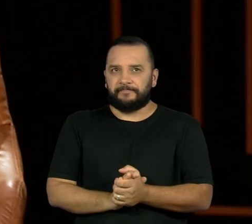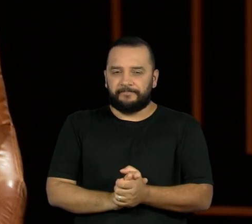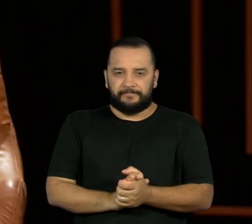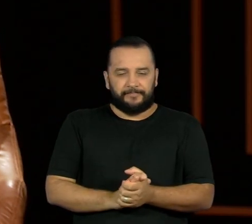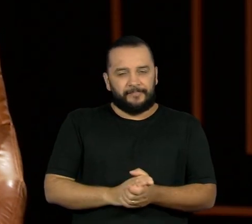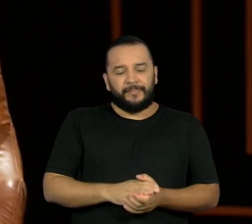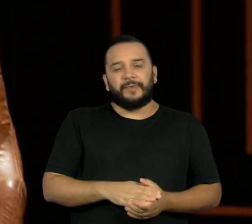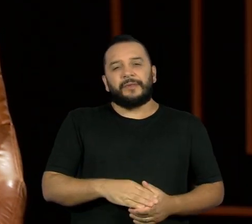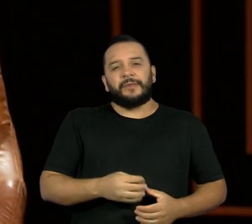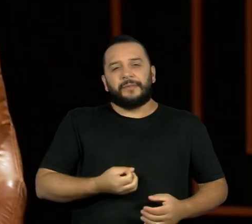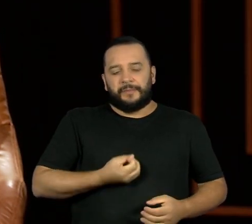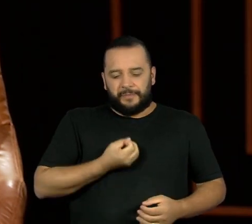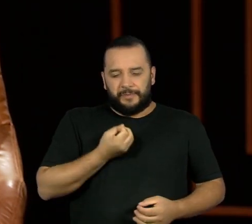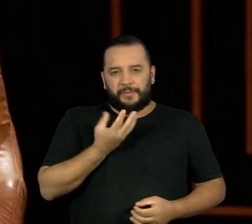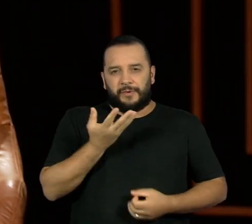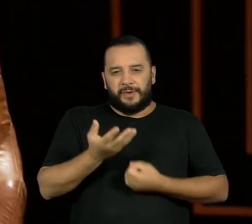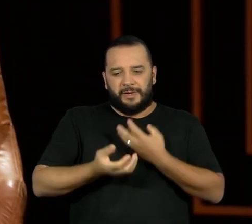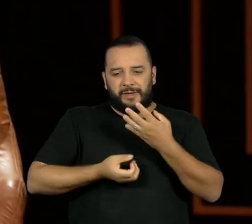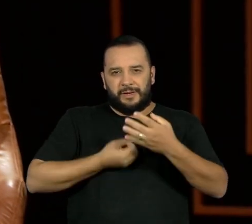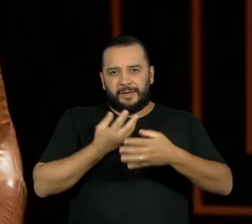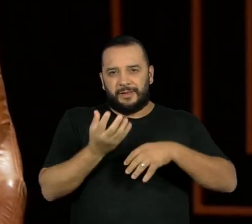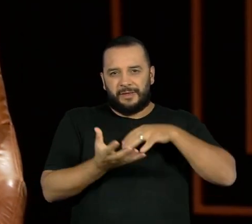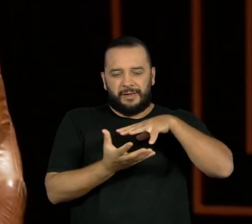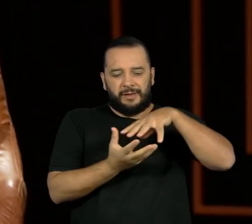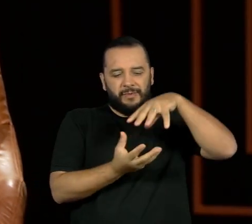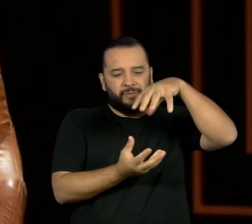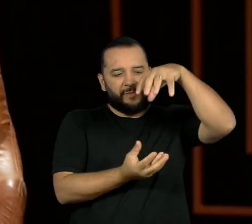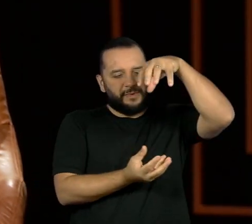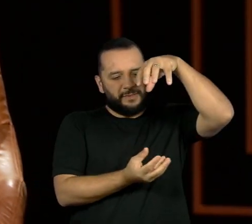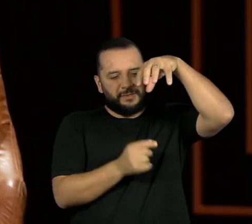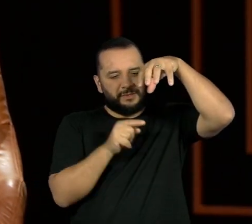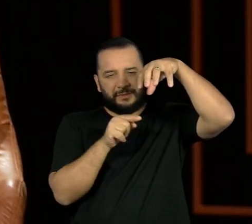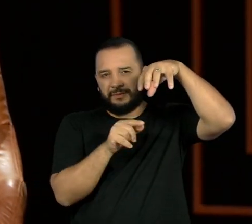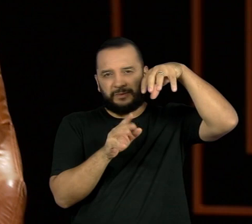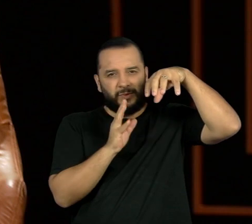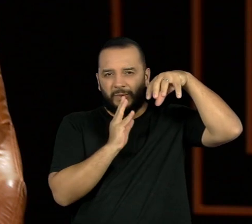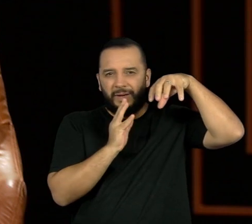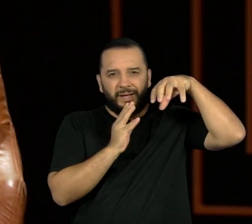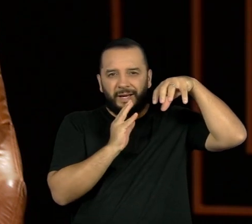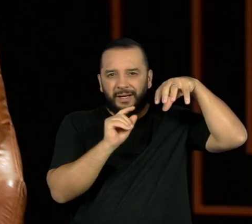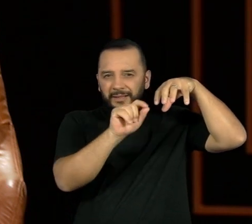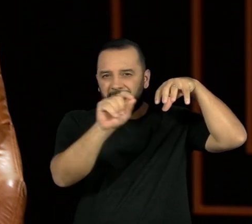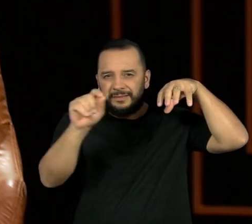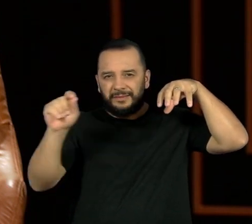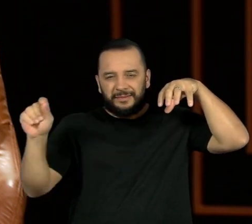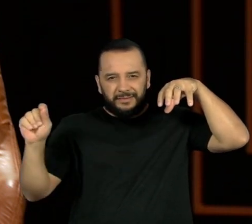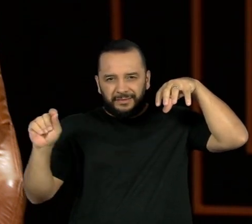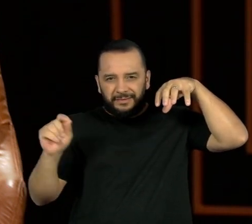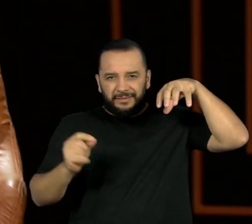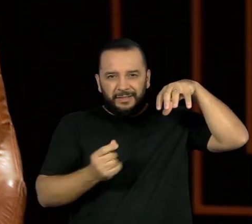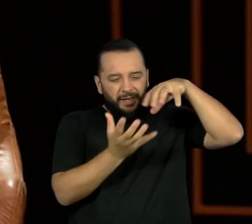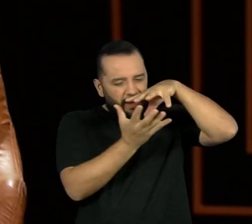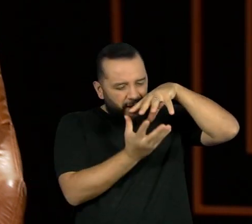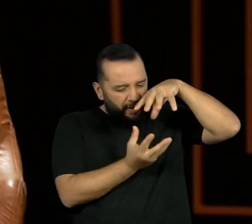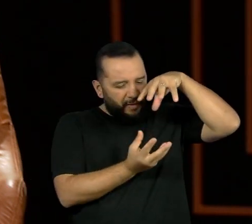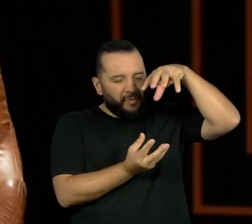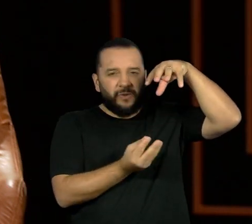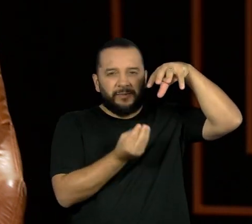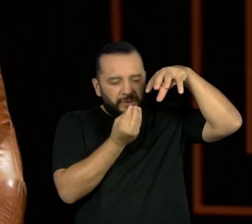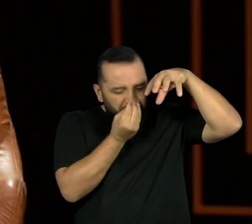dos poetas não as conhece ninguém. São almas de violetas que são poetas